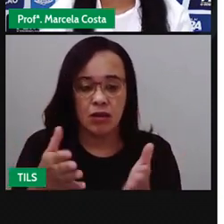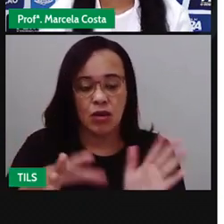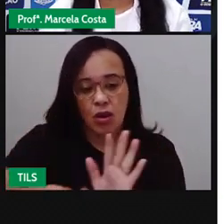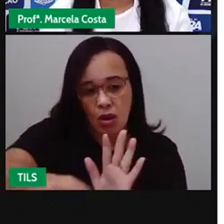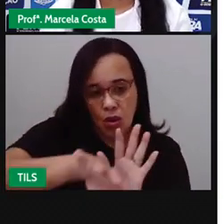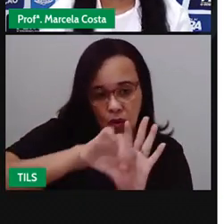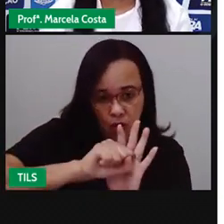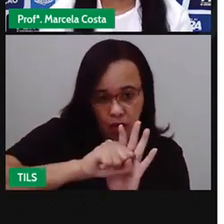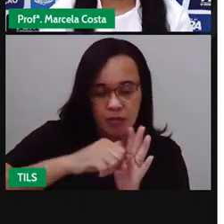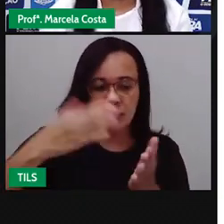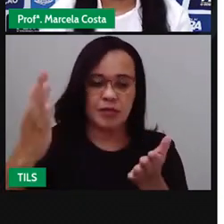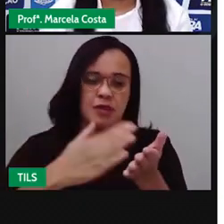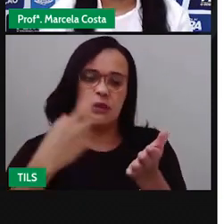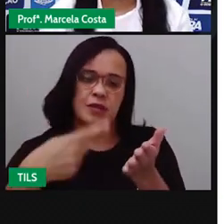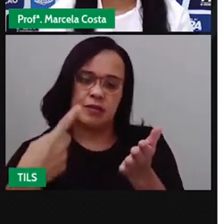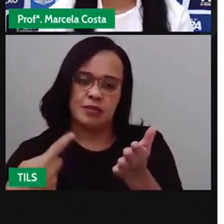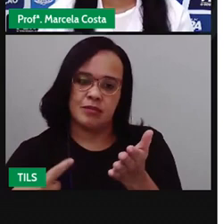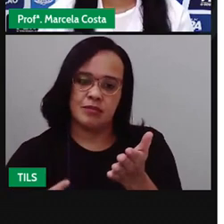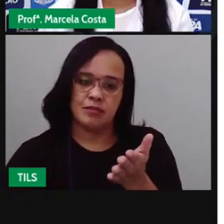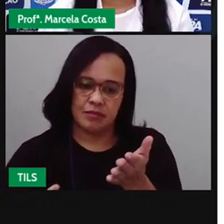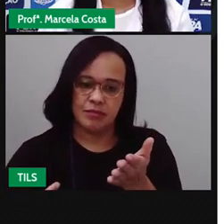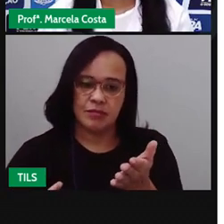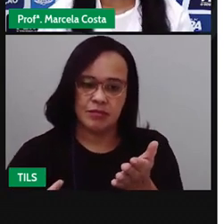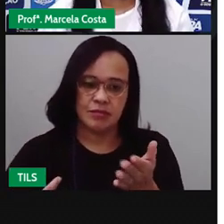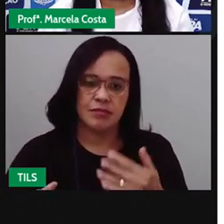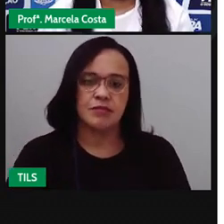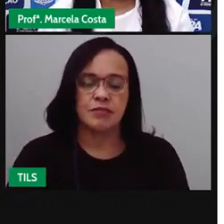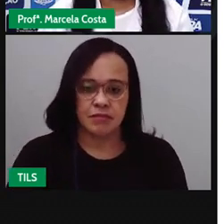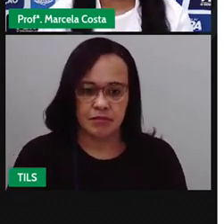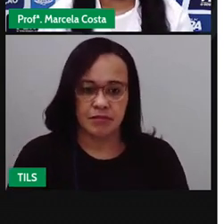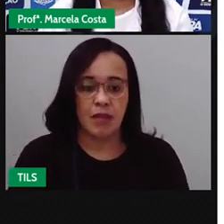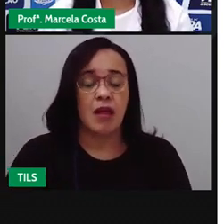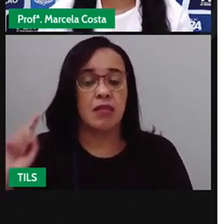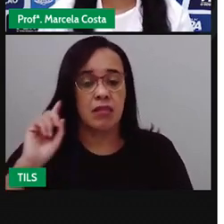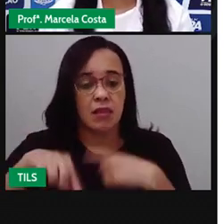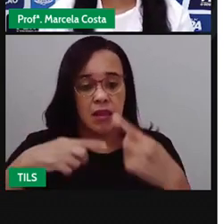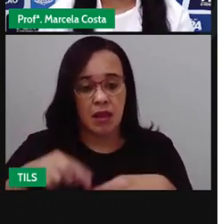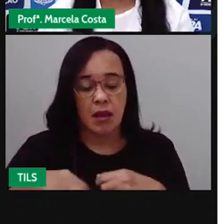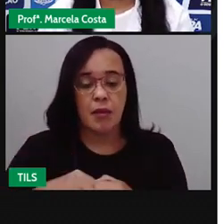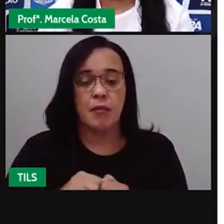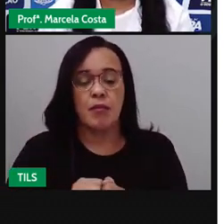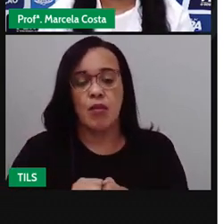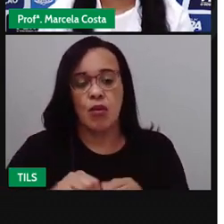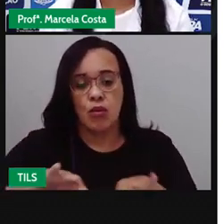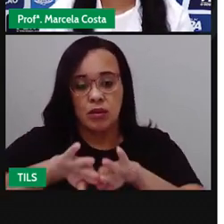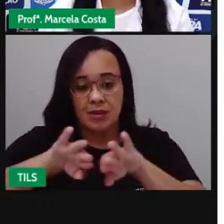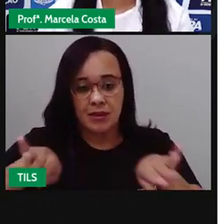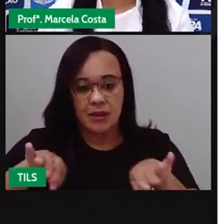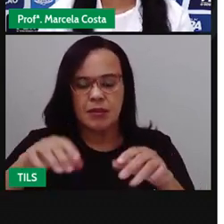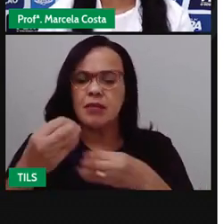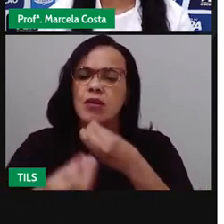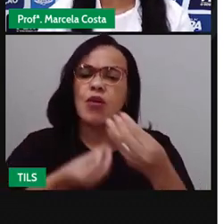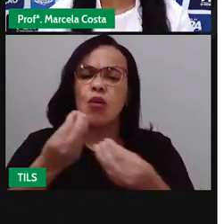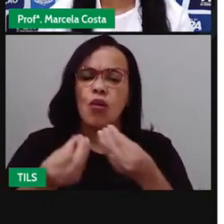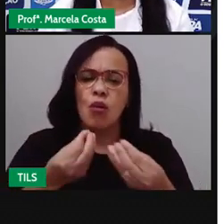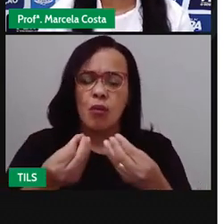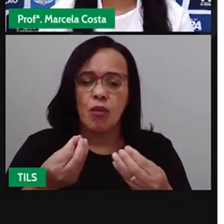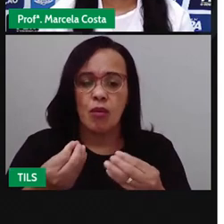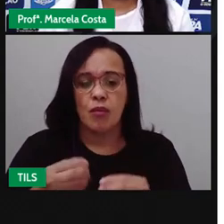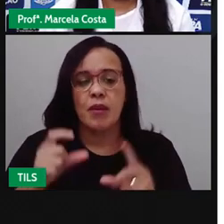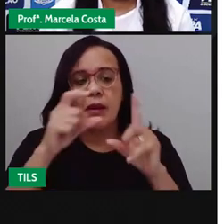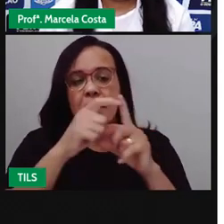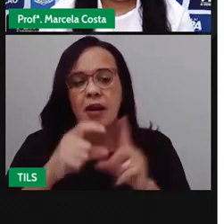A gente vai escrever juntos e vai fazer a separação delas em sílabas. Olha quando eu